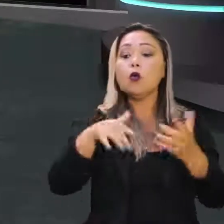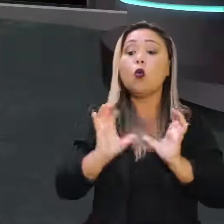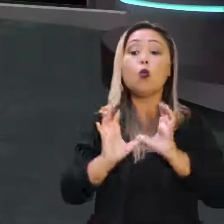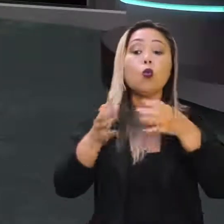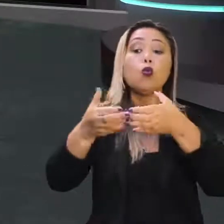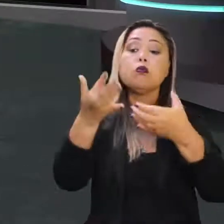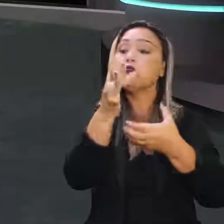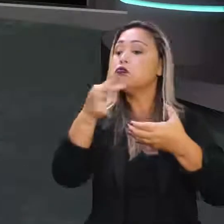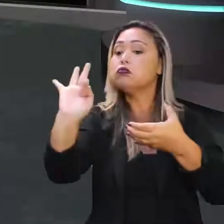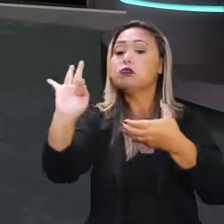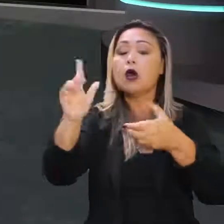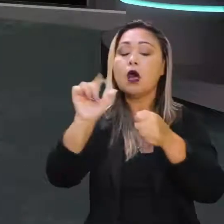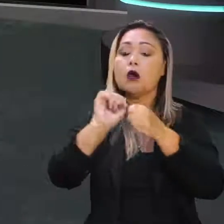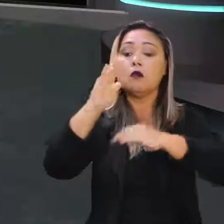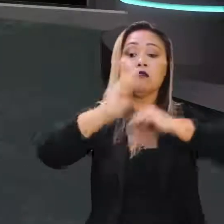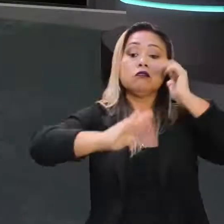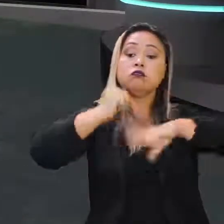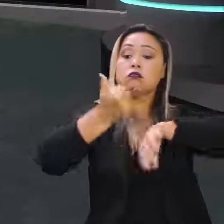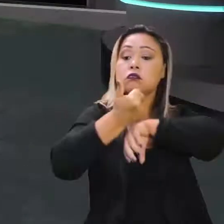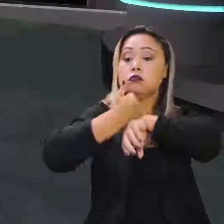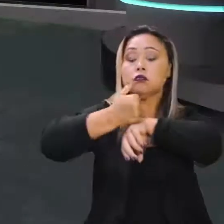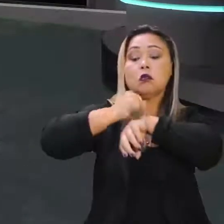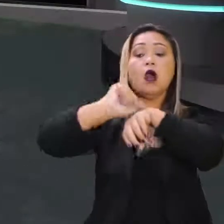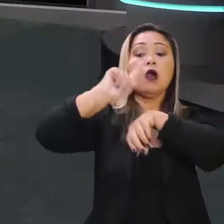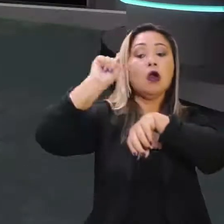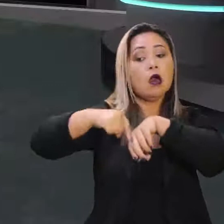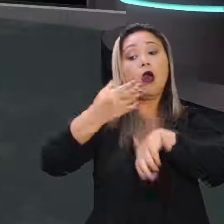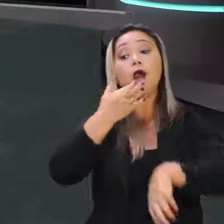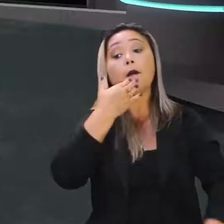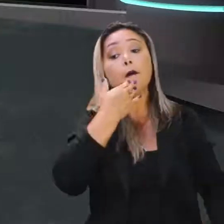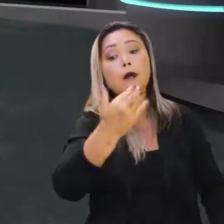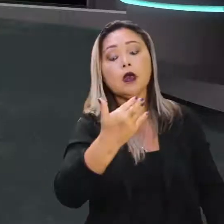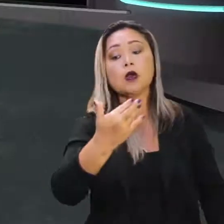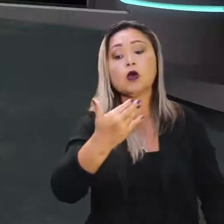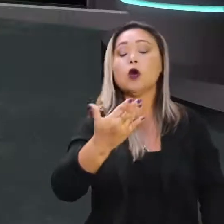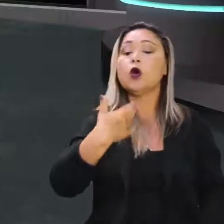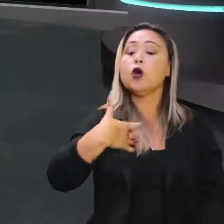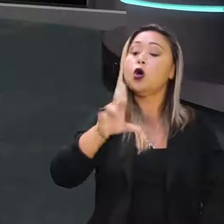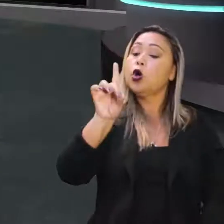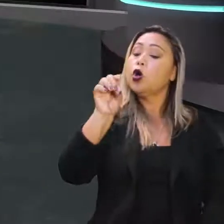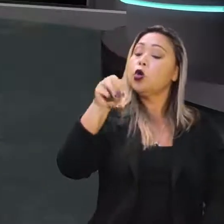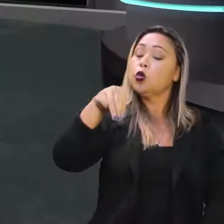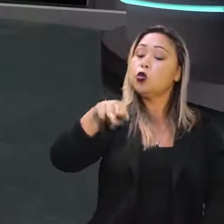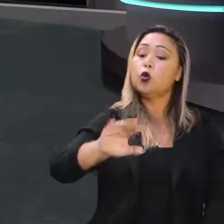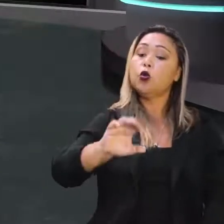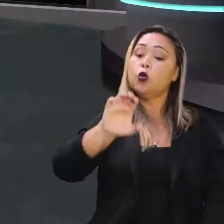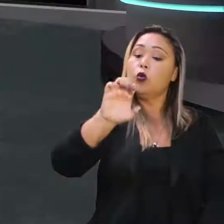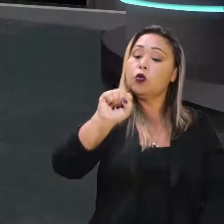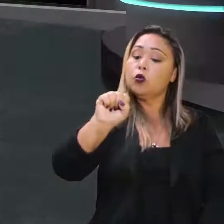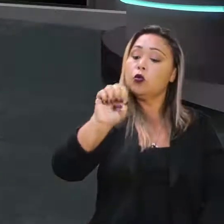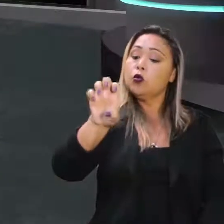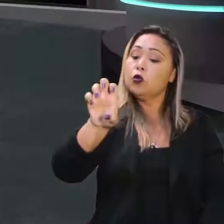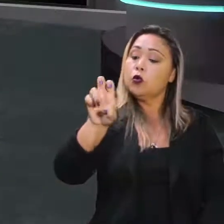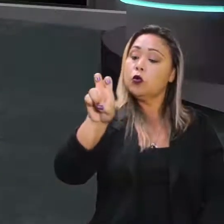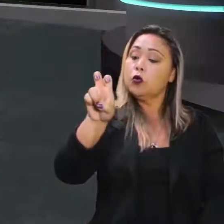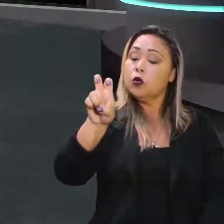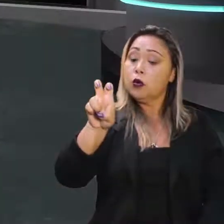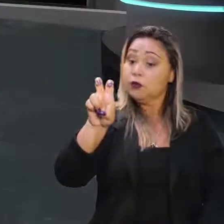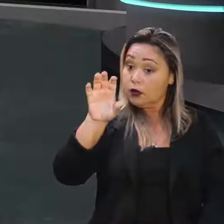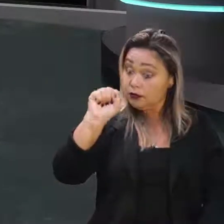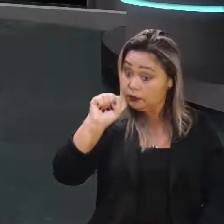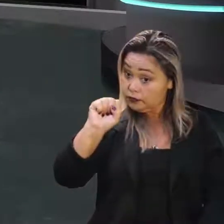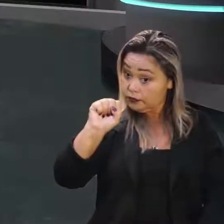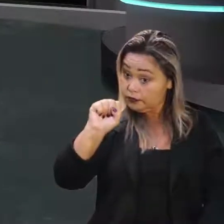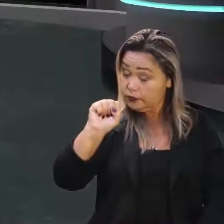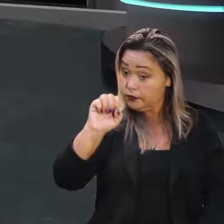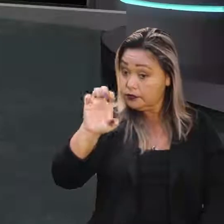grupos de franceses aí, de artistas, vieram a pedido de Dom VI, né? Dom Vieram VI. convidados.